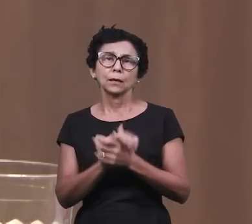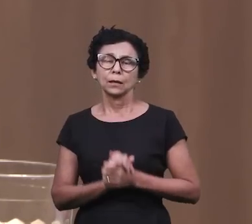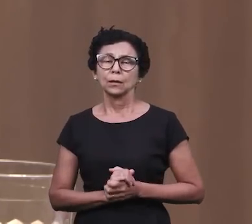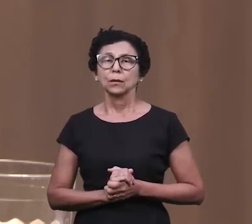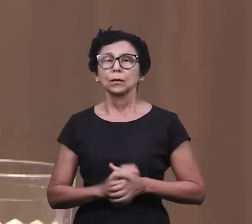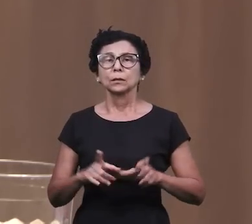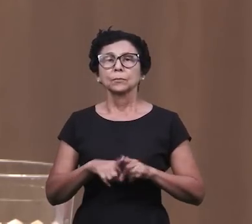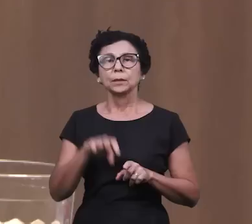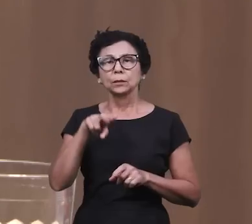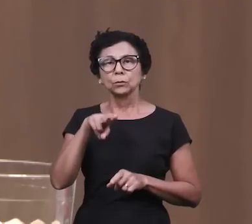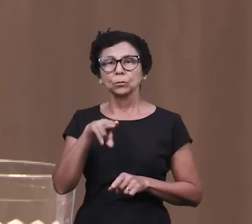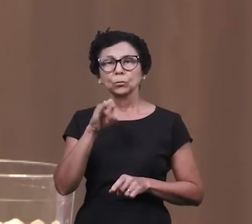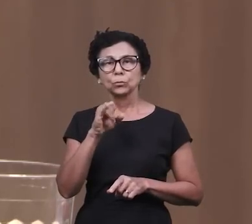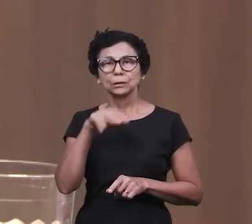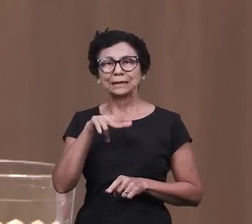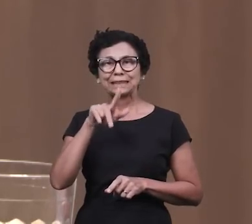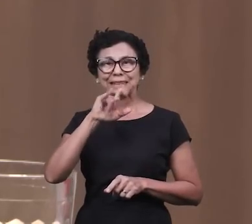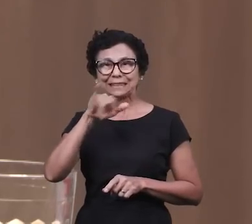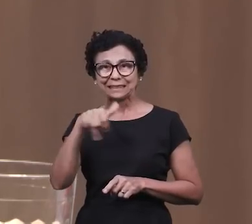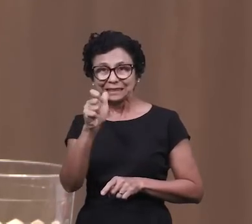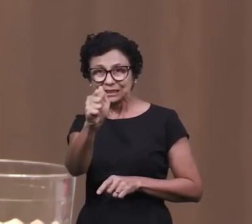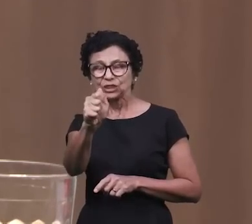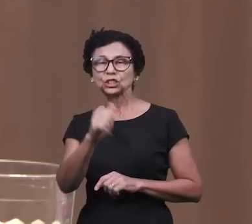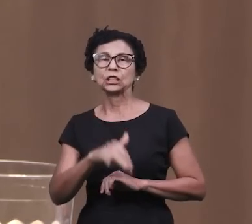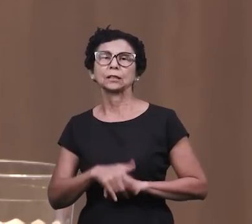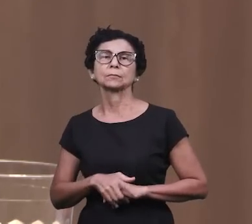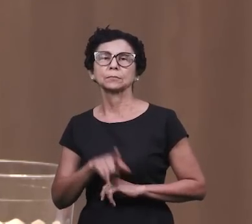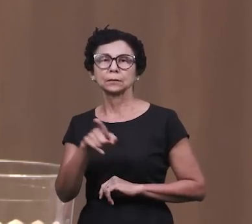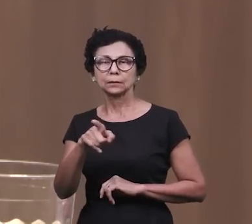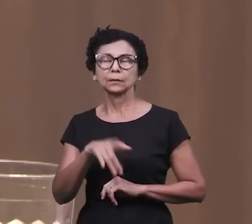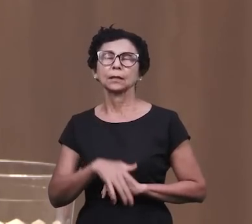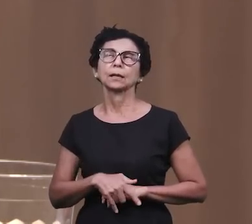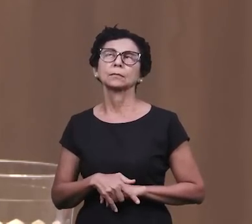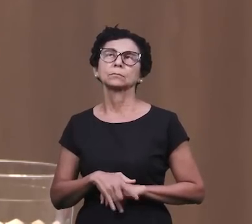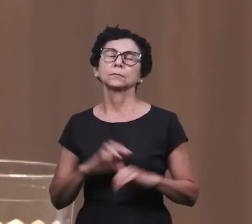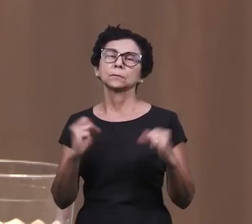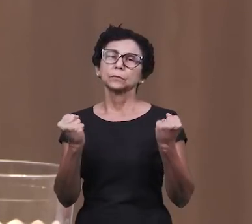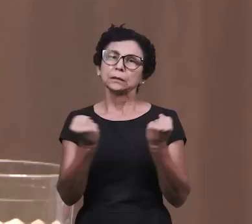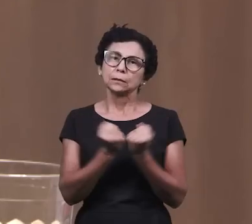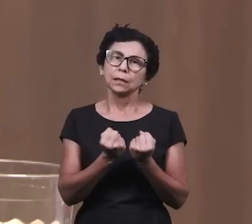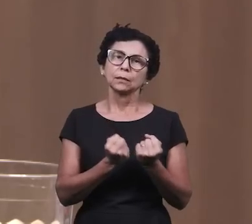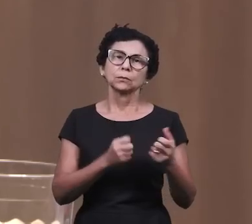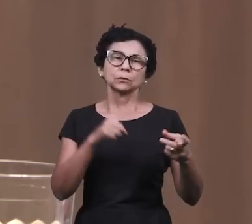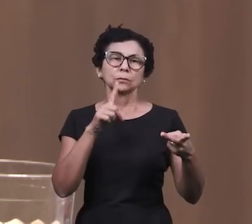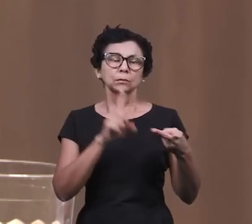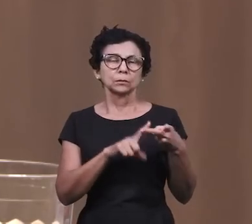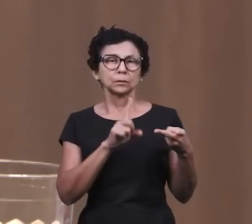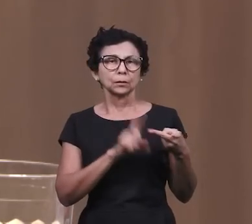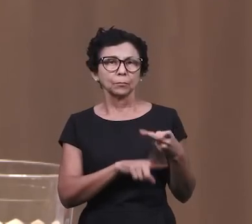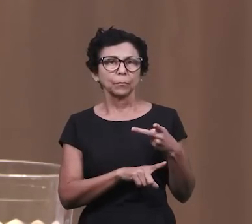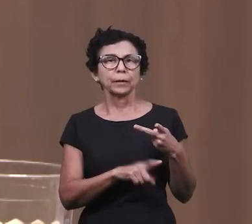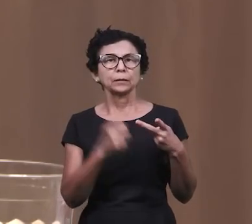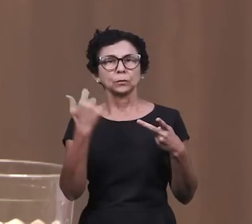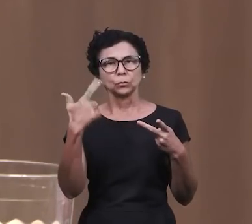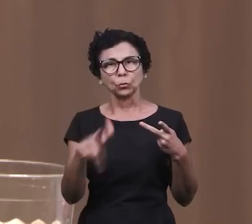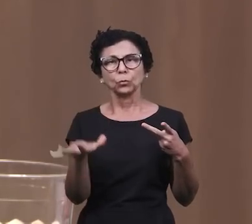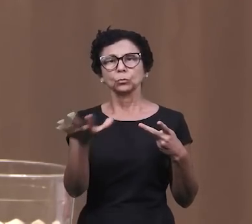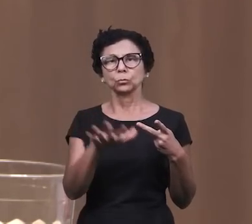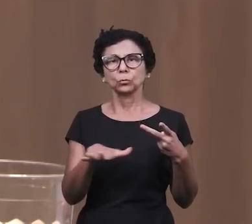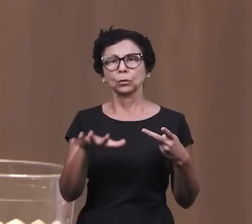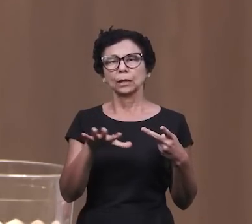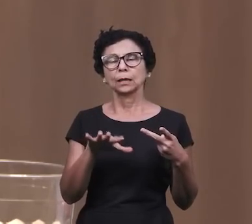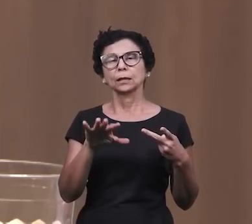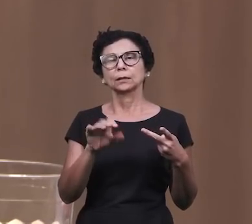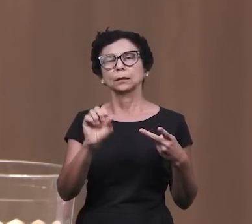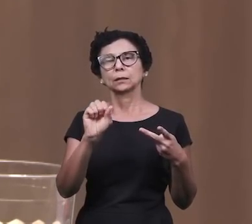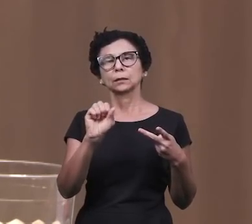no Níger, foi por causa daquele seminário. Depois, eles próprios foram também, num outro seminário, ao Sudão do Sul. Levaram lá um